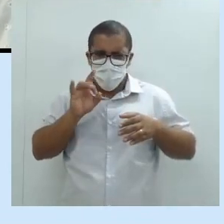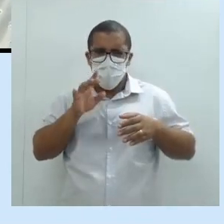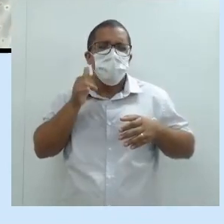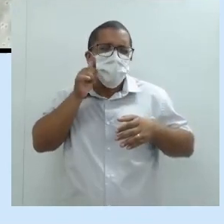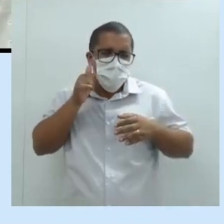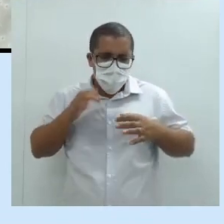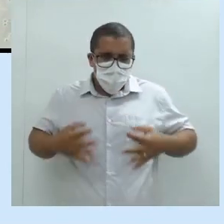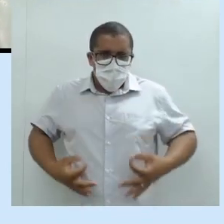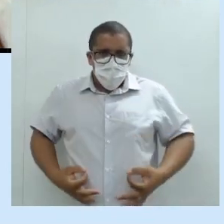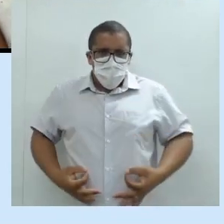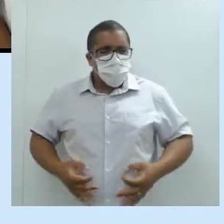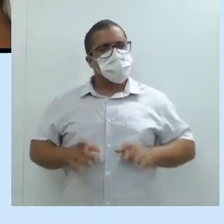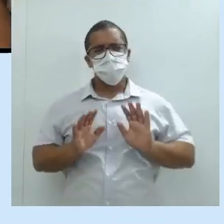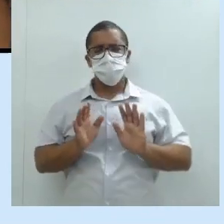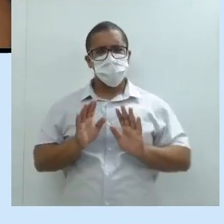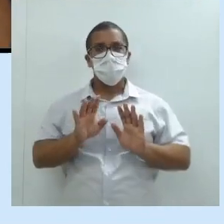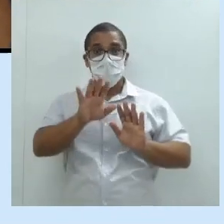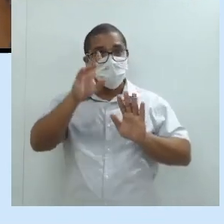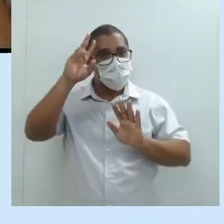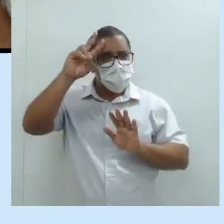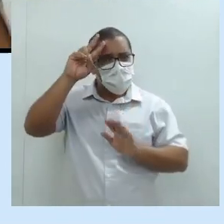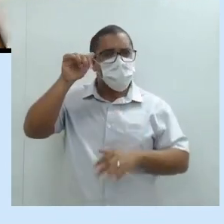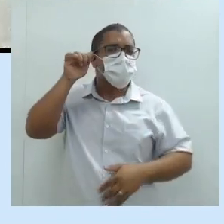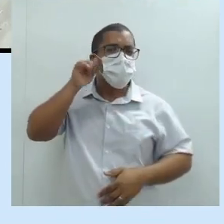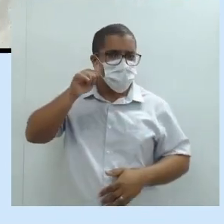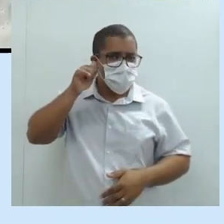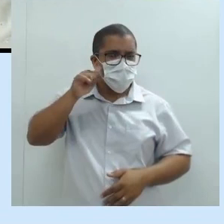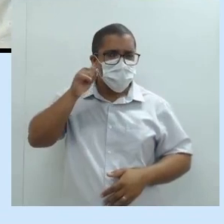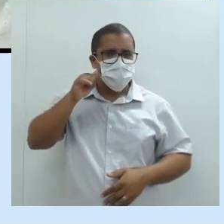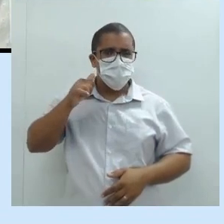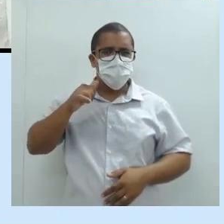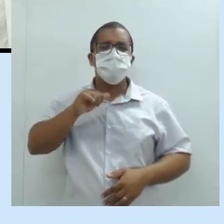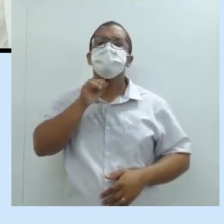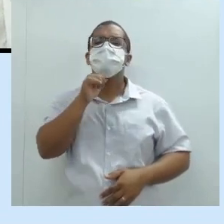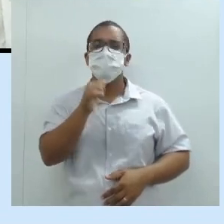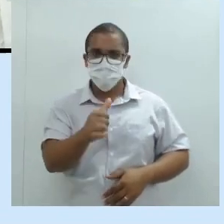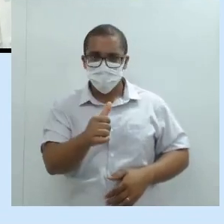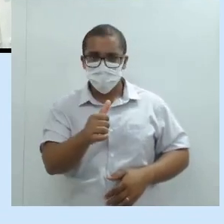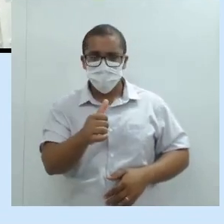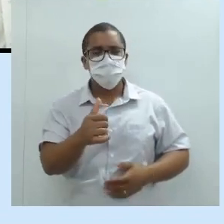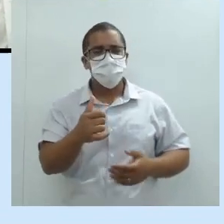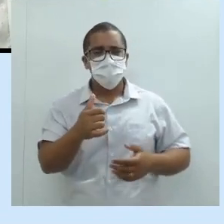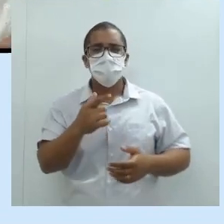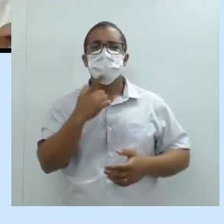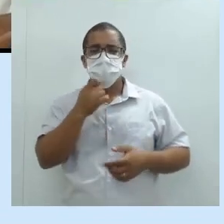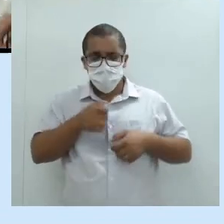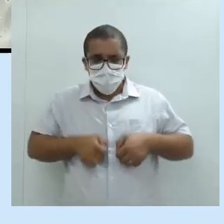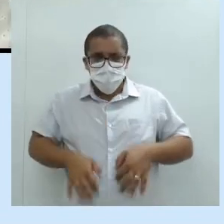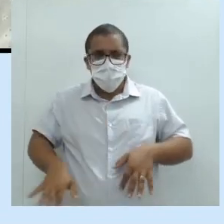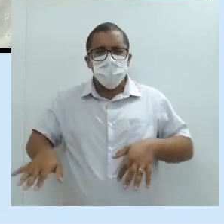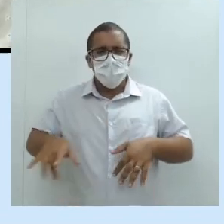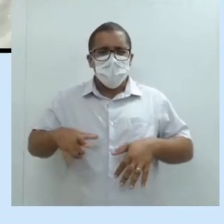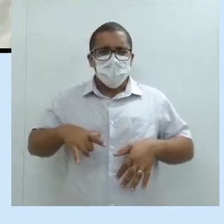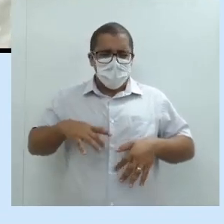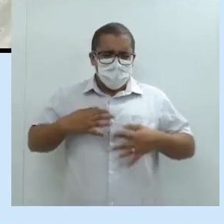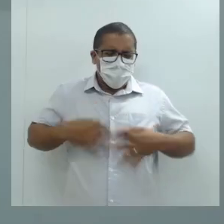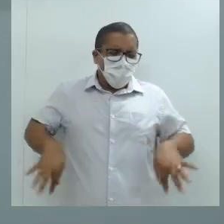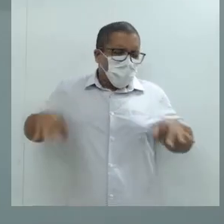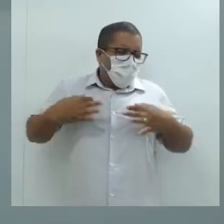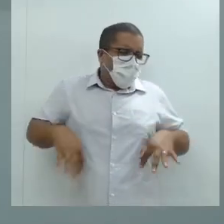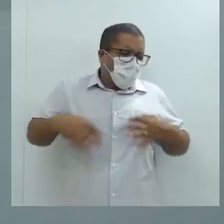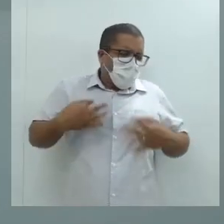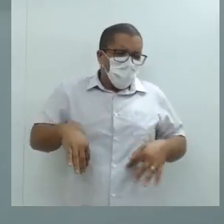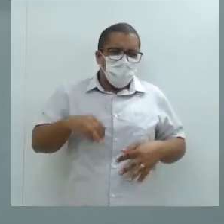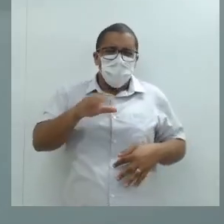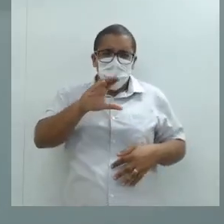pessoal. Lembra as meninas, quando as meninas elas estão menstruadas, estão sentindo ali bastante cólica, né? O que é que